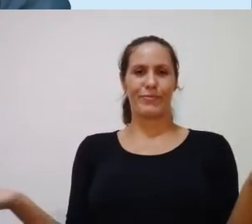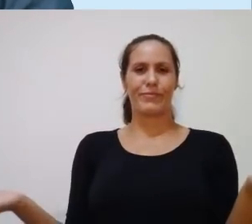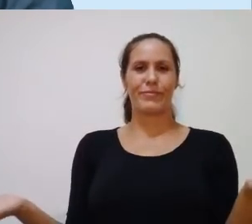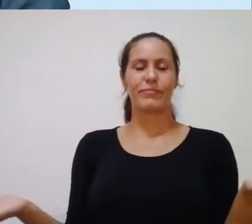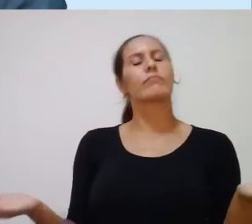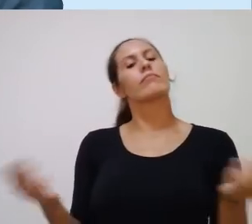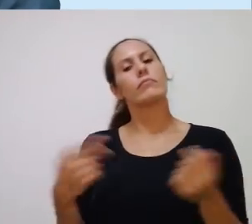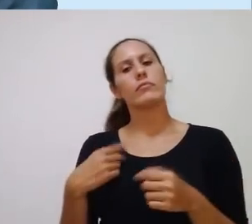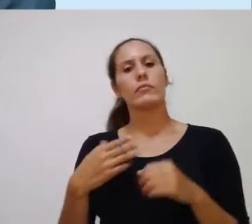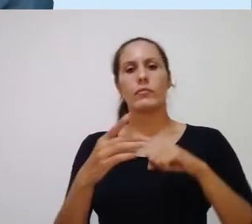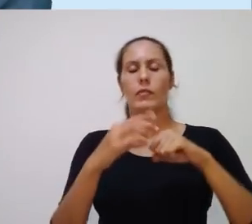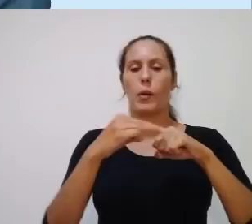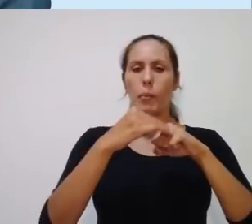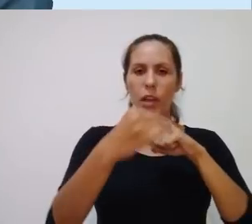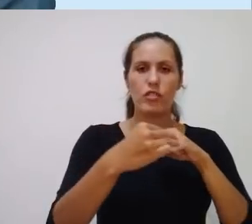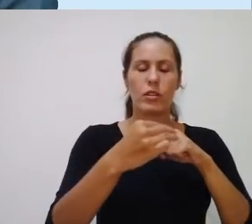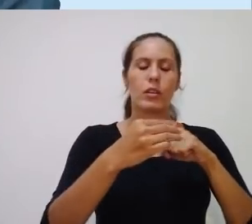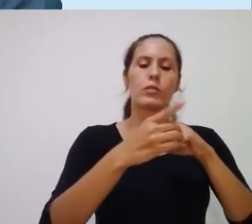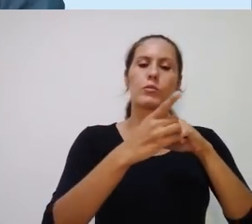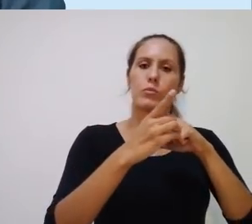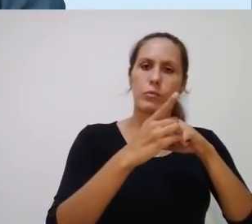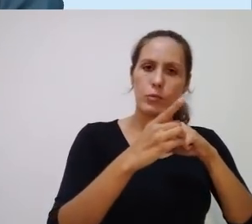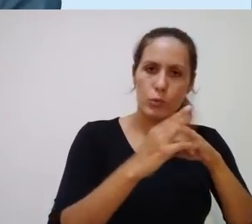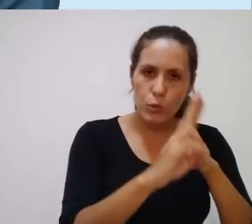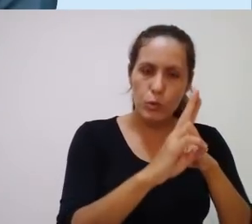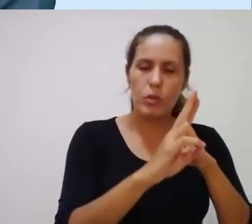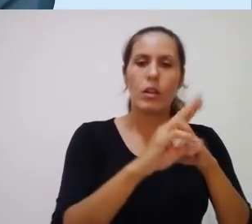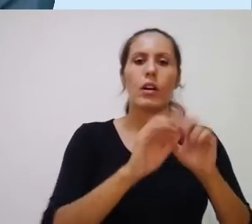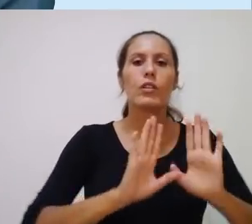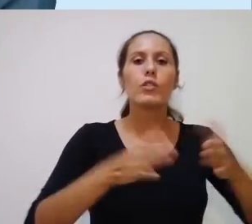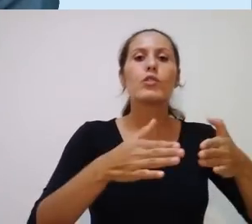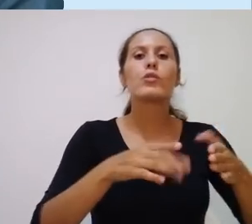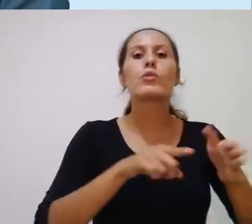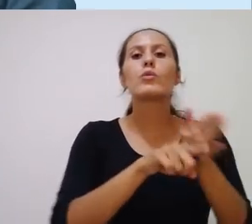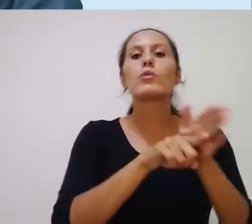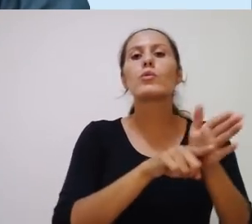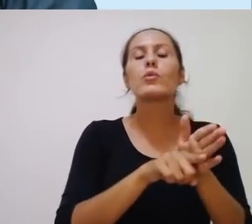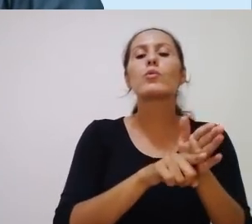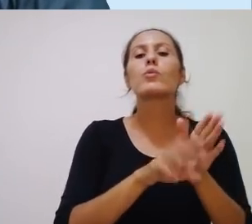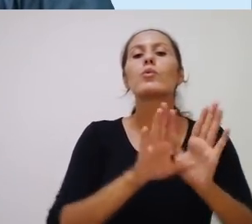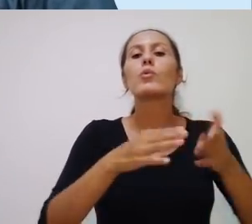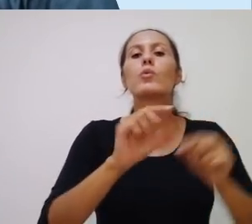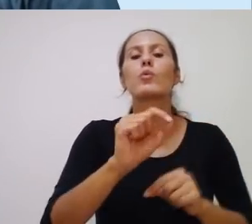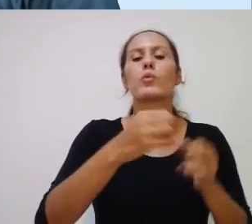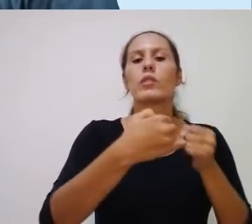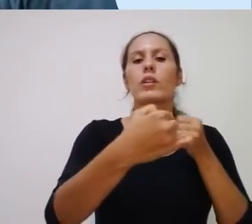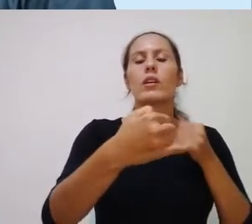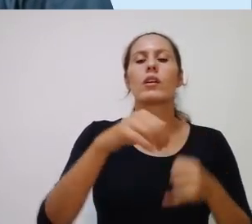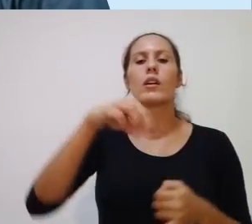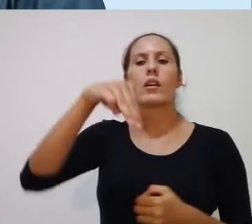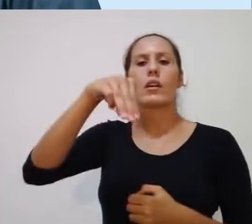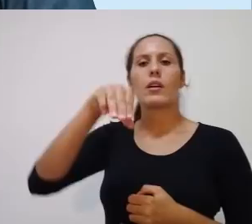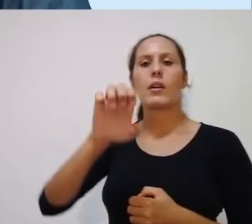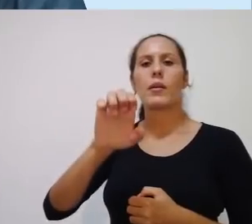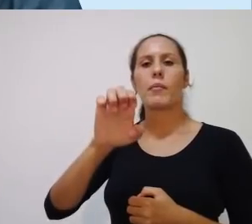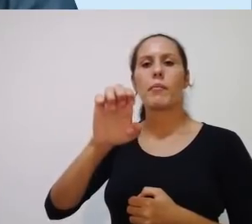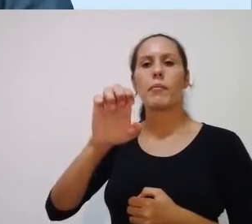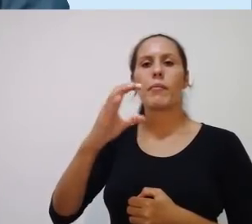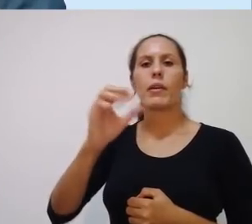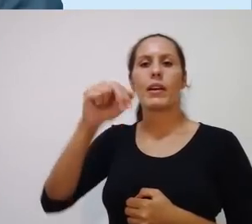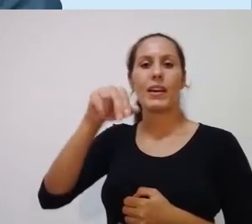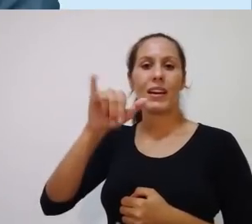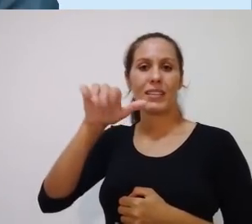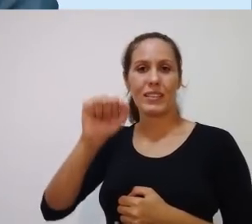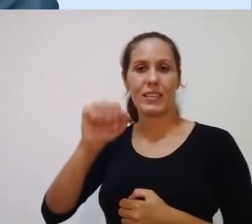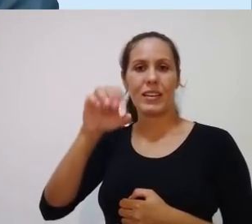no doutorado e escolheu a área de pesquisa chamada mecânica orbital. Acho que é isso. Leonardo, ele começou a